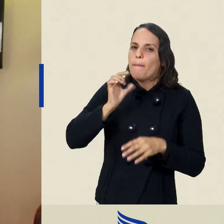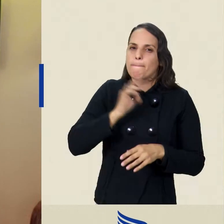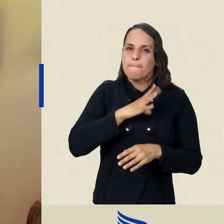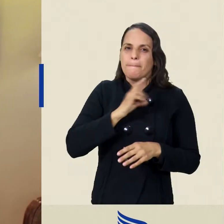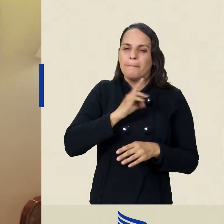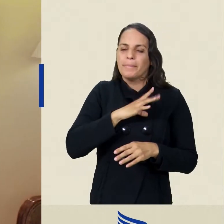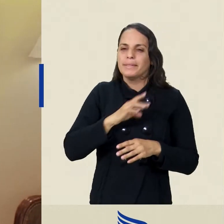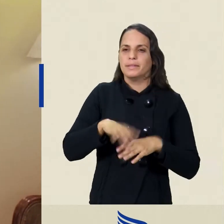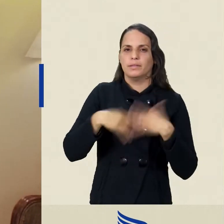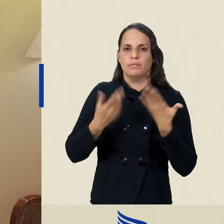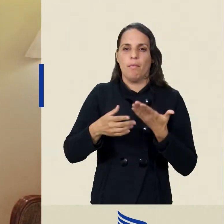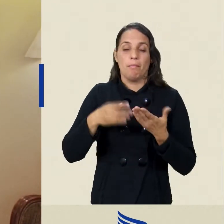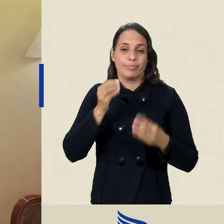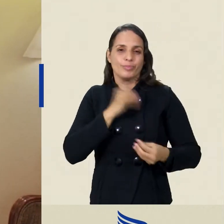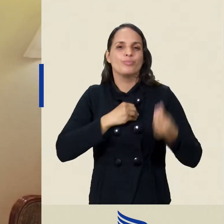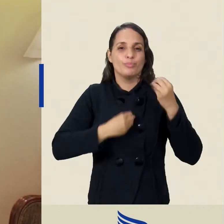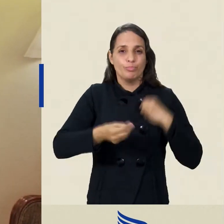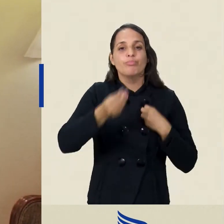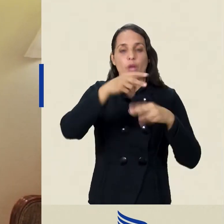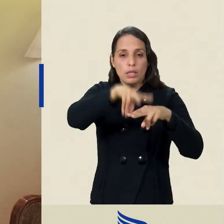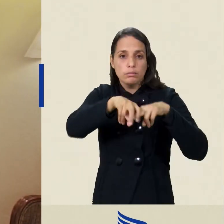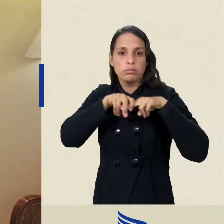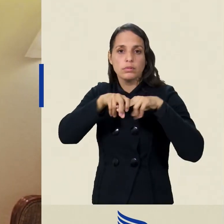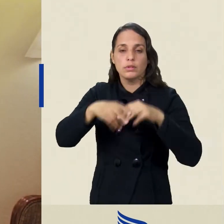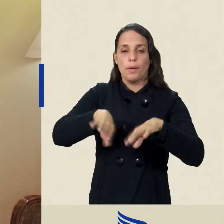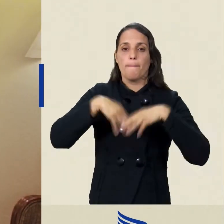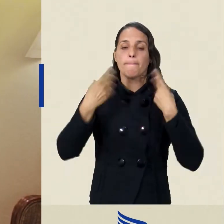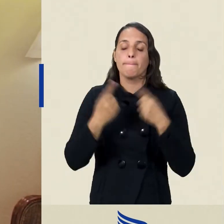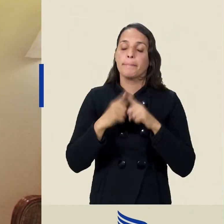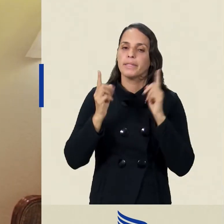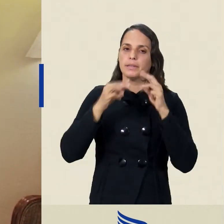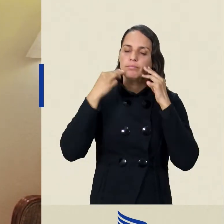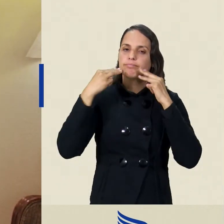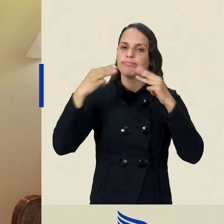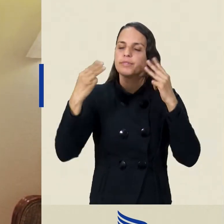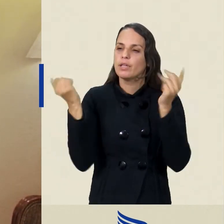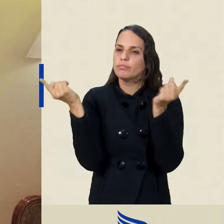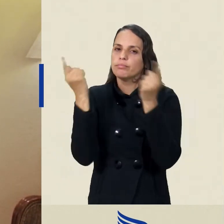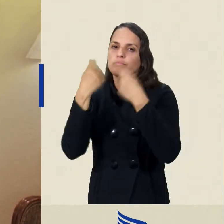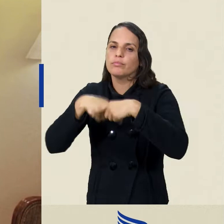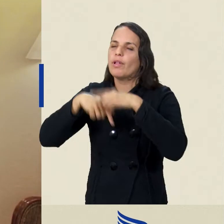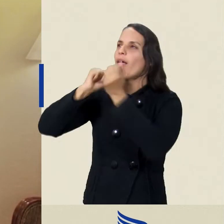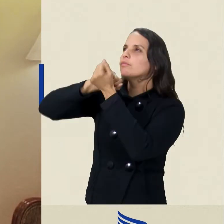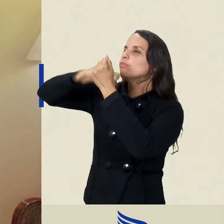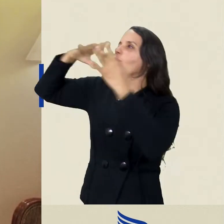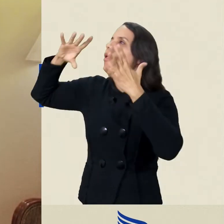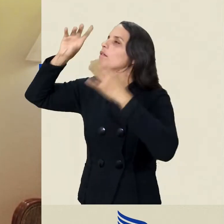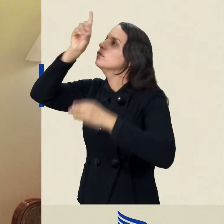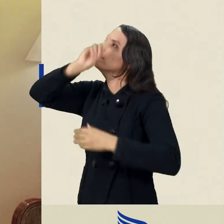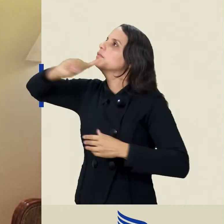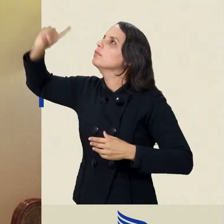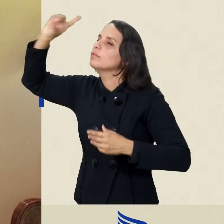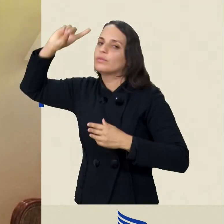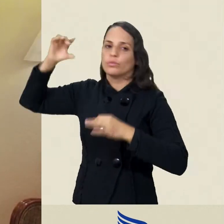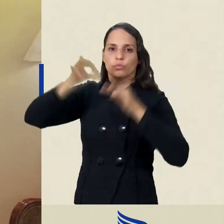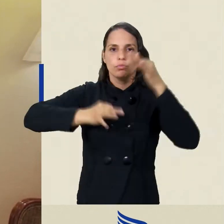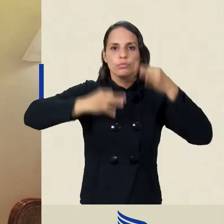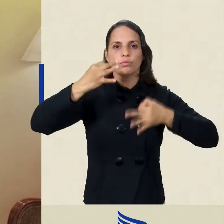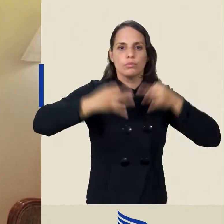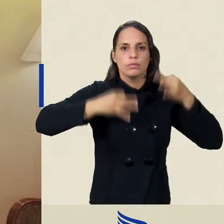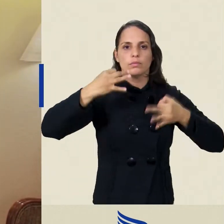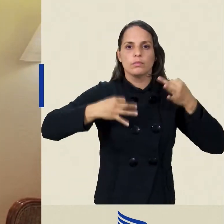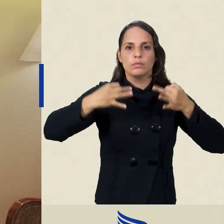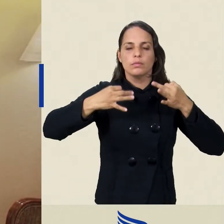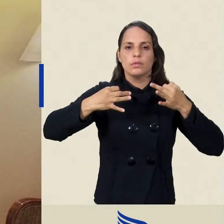imposta pelo pecado. Esta mensagem nos desafia a darmos glória a Deus face ao juízo.